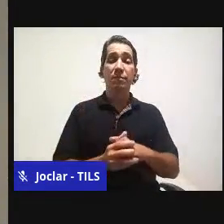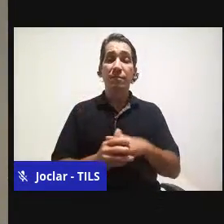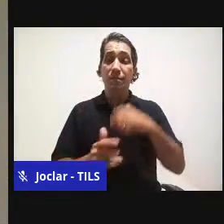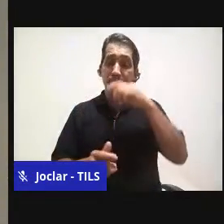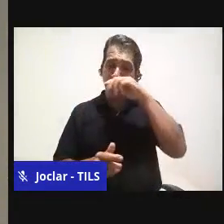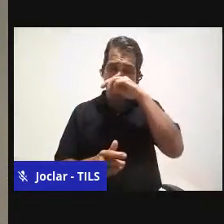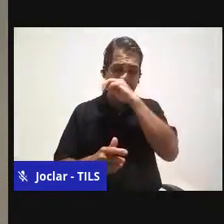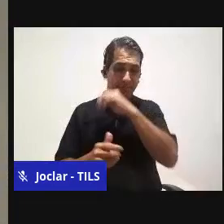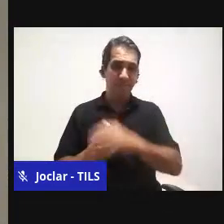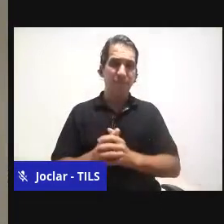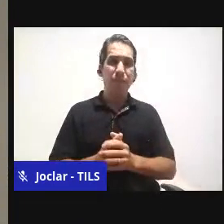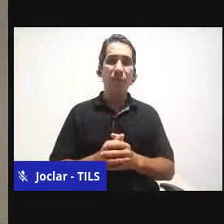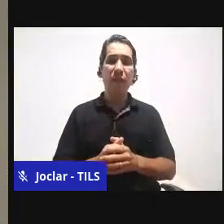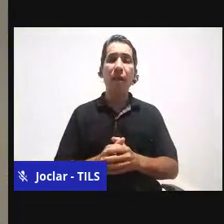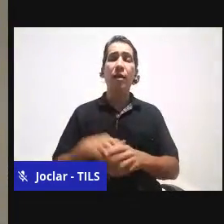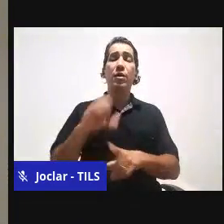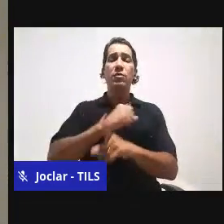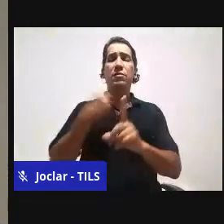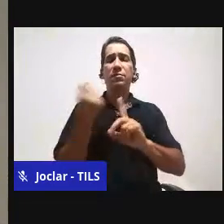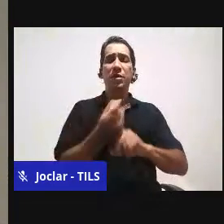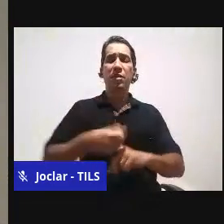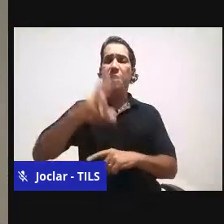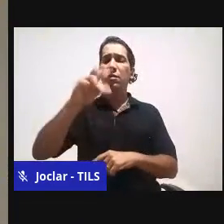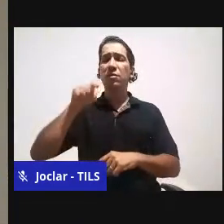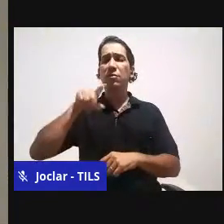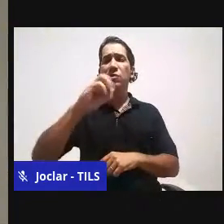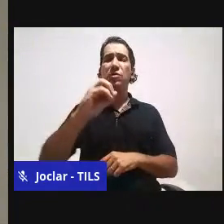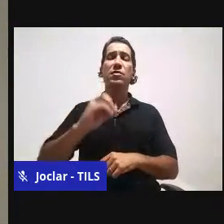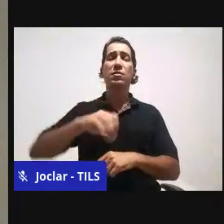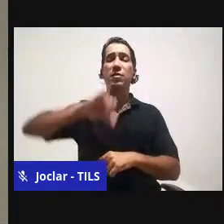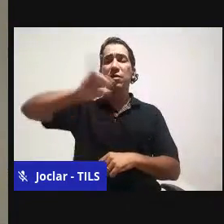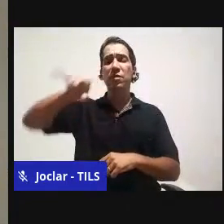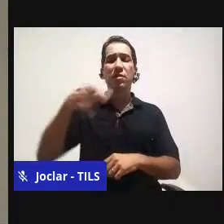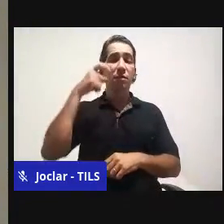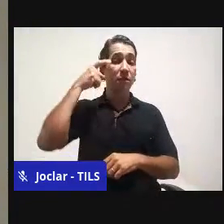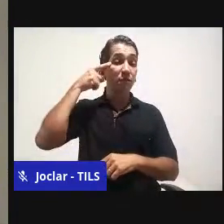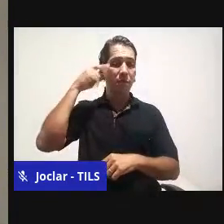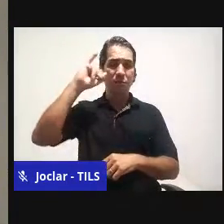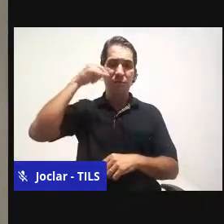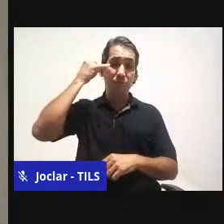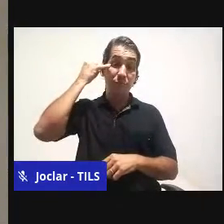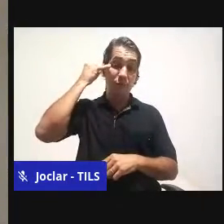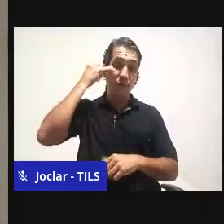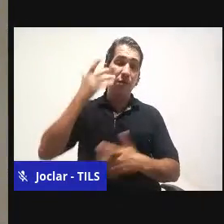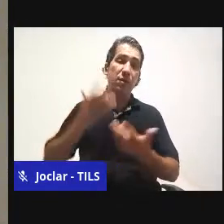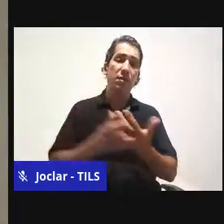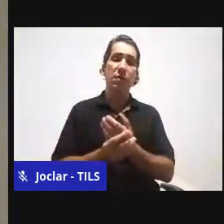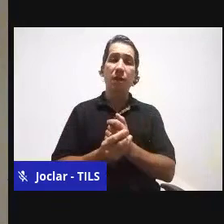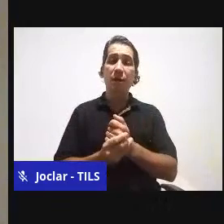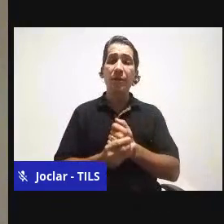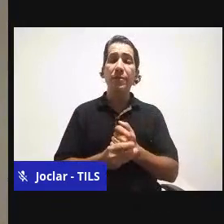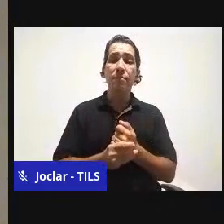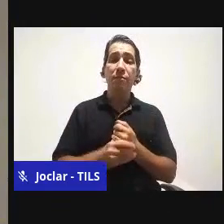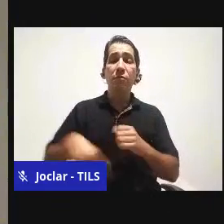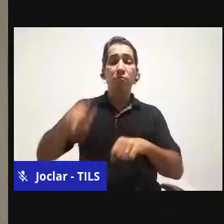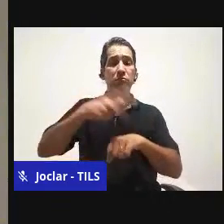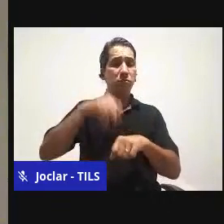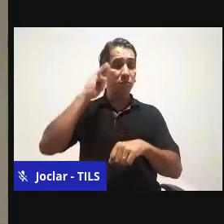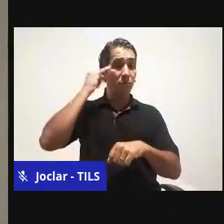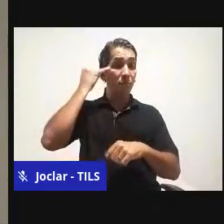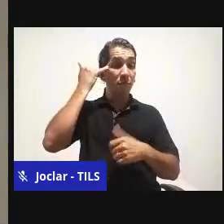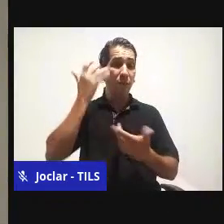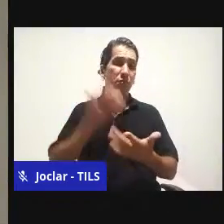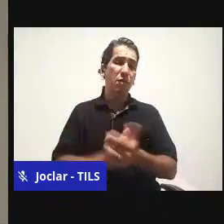sociedade 5.0 japonesa os 17 objetivos do desenvolvimento sustentável. Quer dizer, o 17